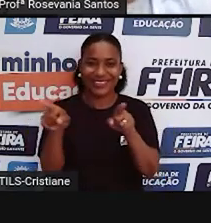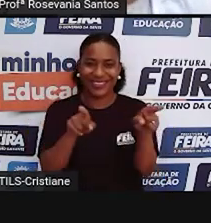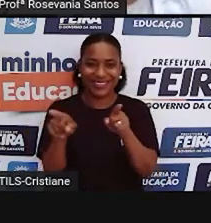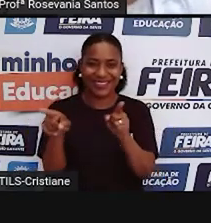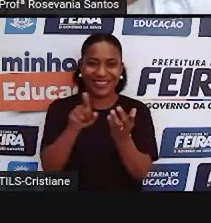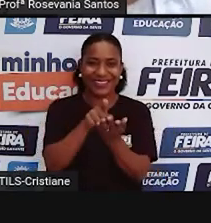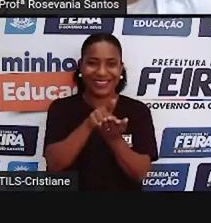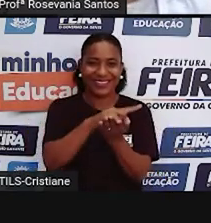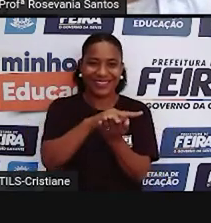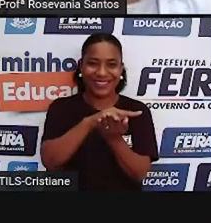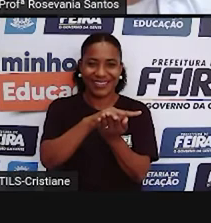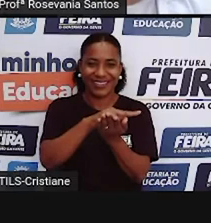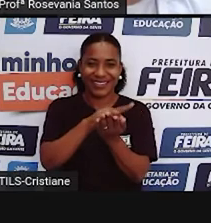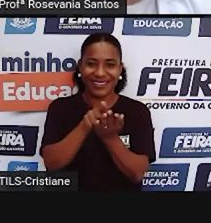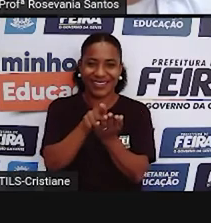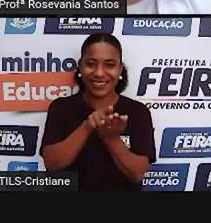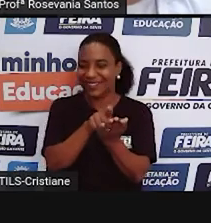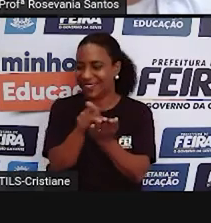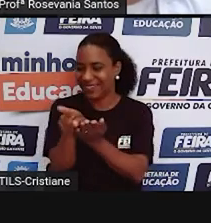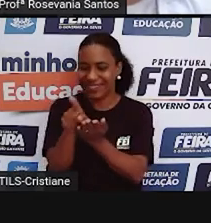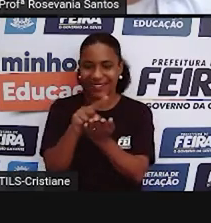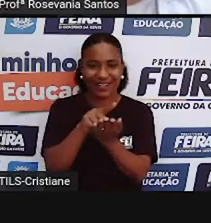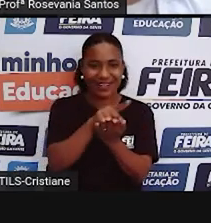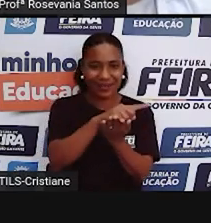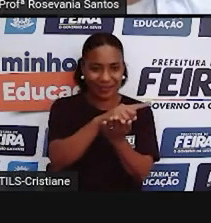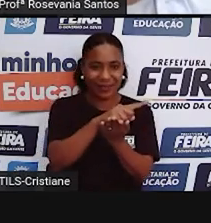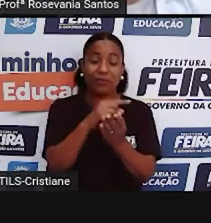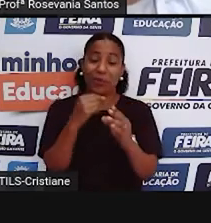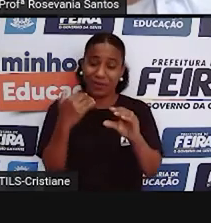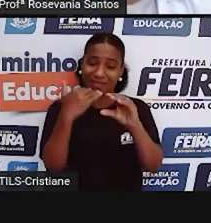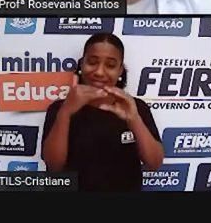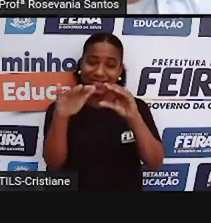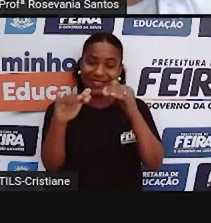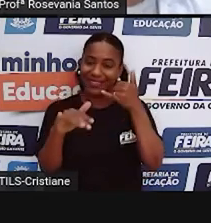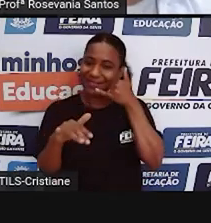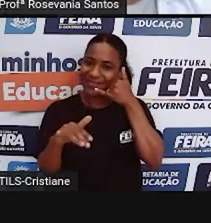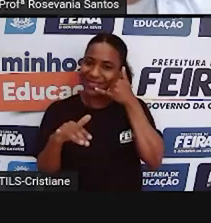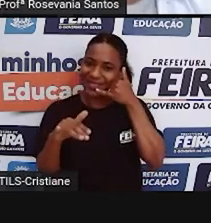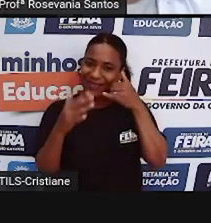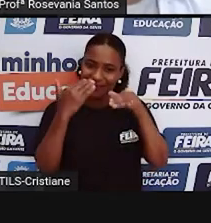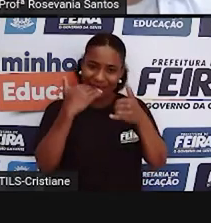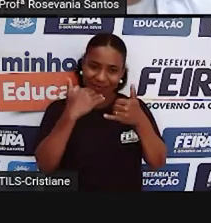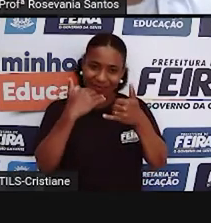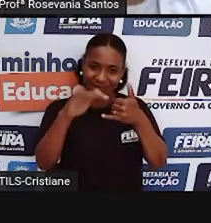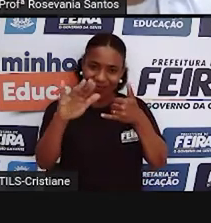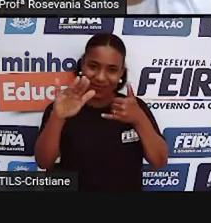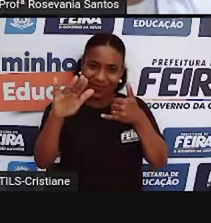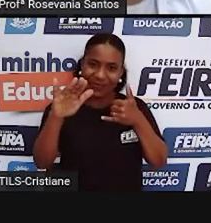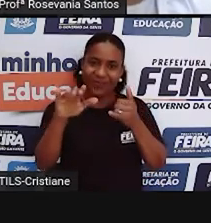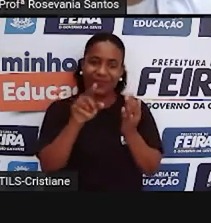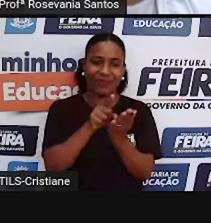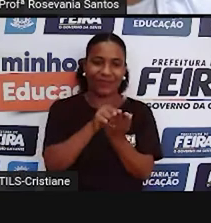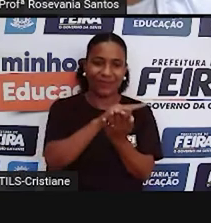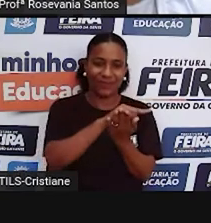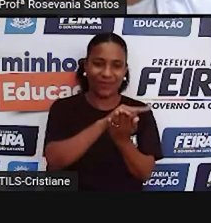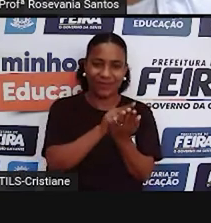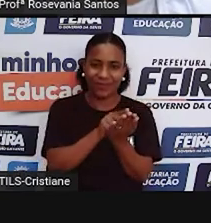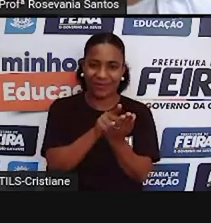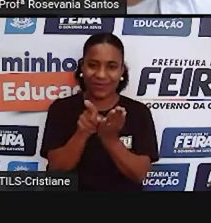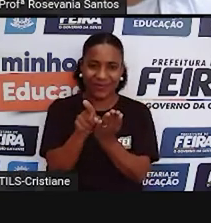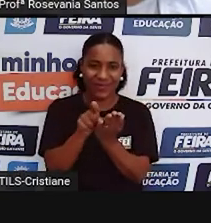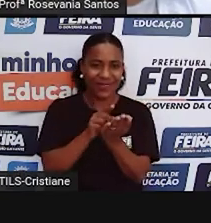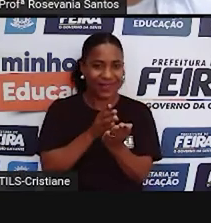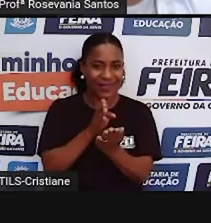localização em tempo real. E você pode mandar também, né, essa localização fixa. Aí você está num determinado ponto